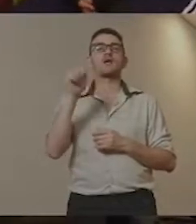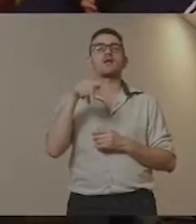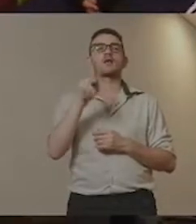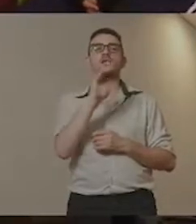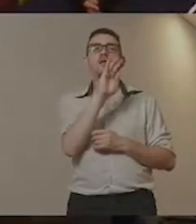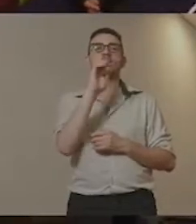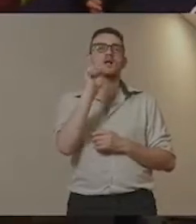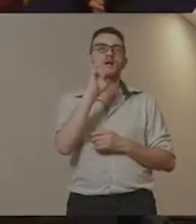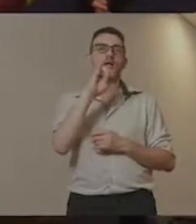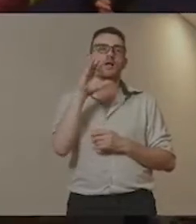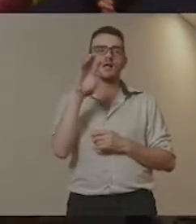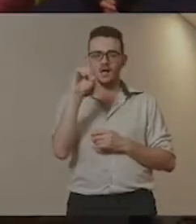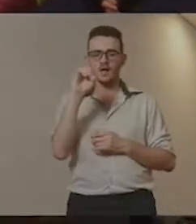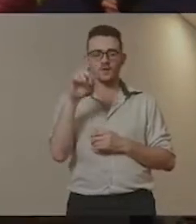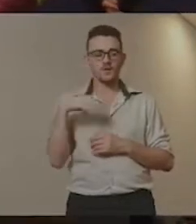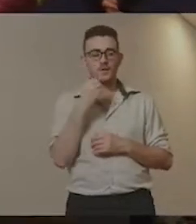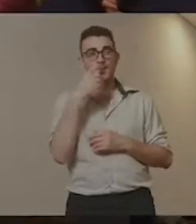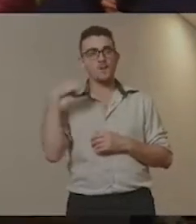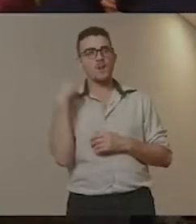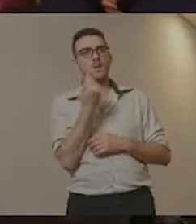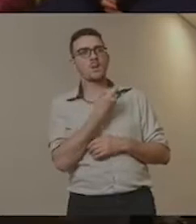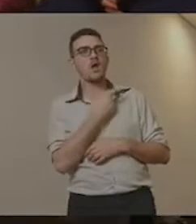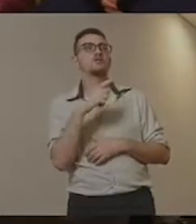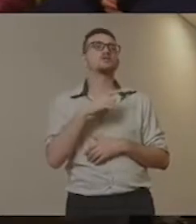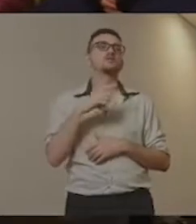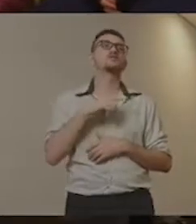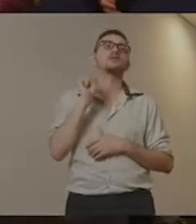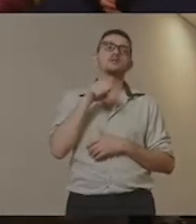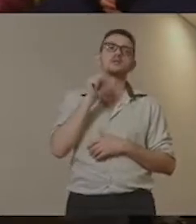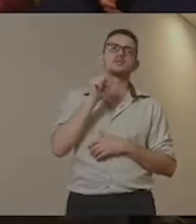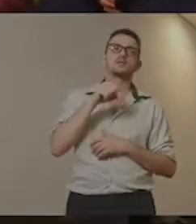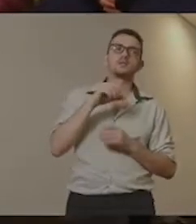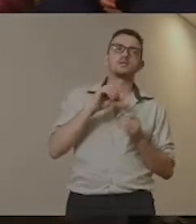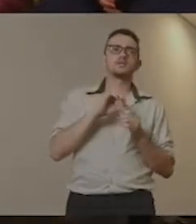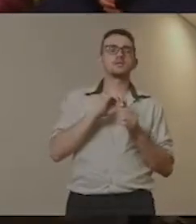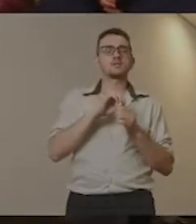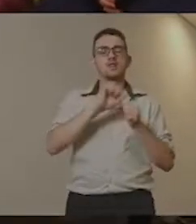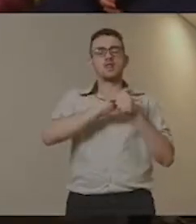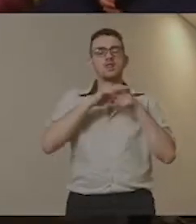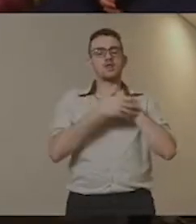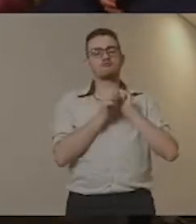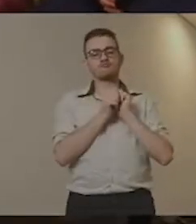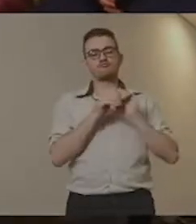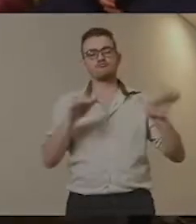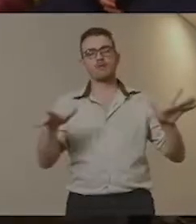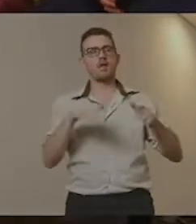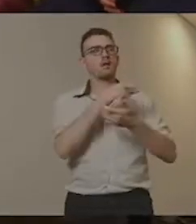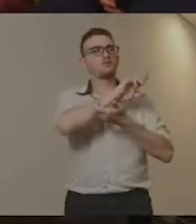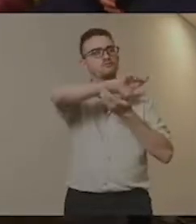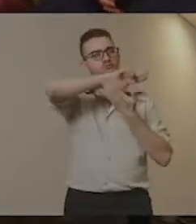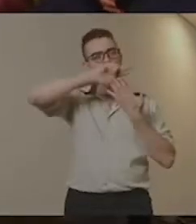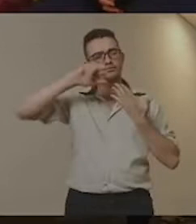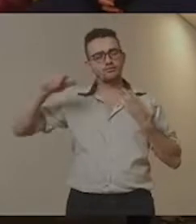longo da pandemia, mil e um motivos para que esse sofrimento emocional estivesse presente na nossa vida. Na vida de cada